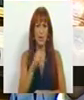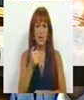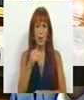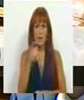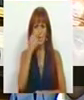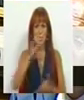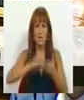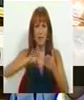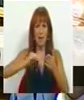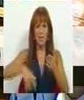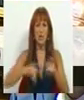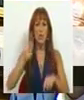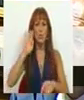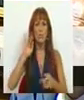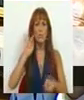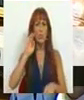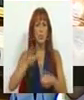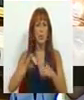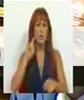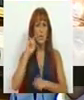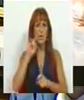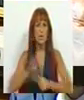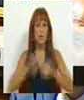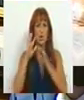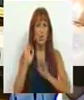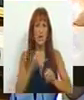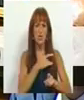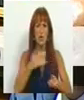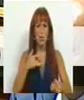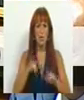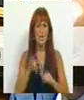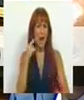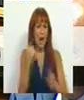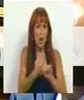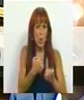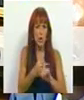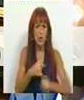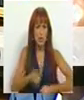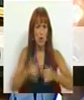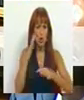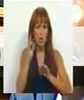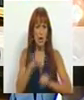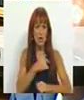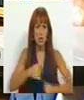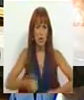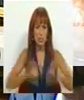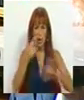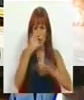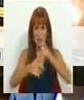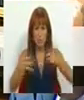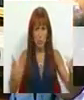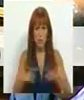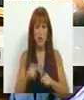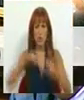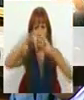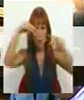7.450 peticionários, resultado da defesa dos melhores cuidados de saúde. Essa luta pelos melhores cuidados de saúde das populações,